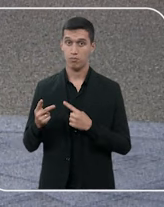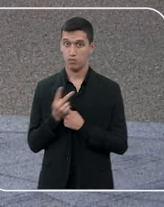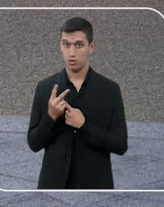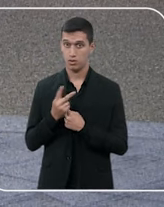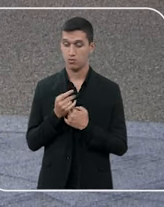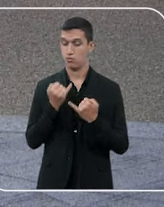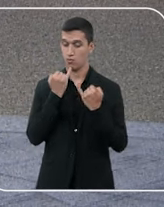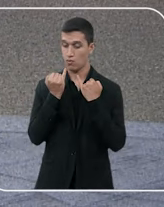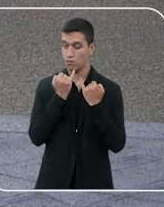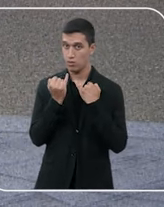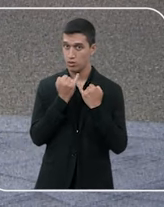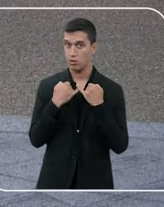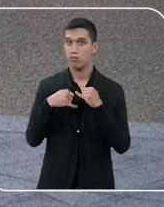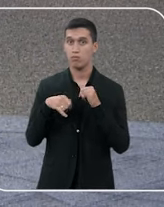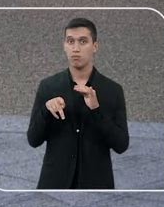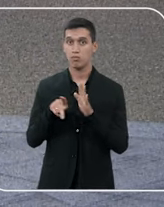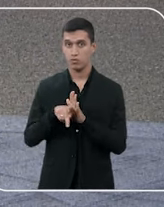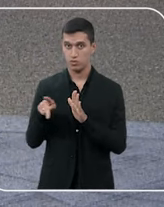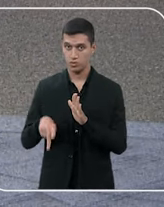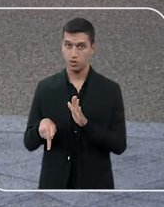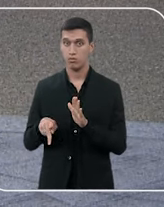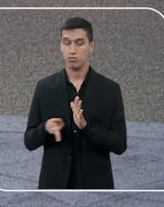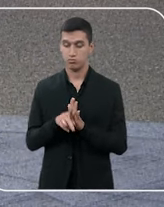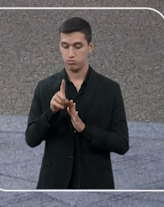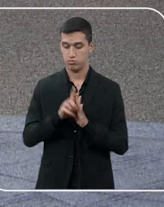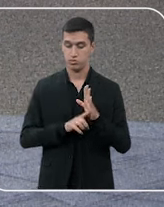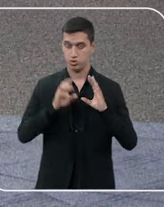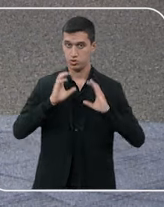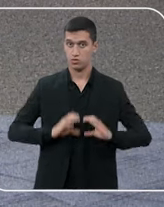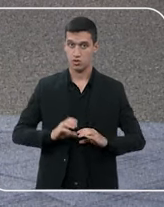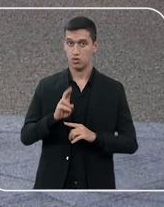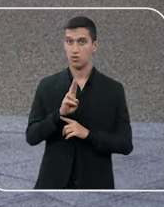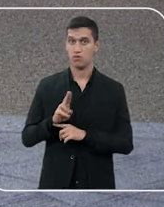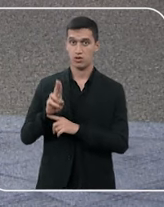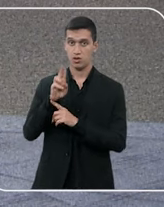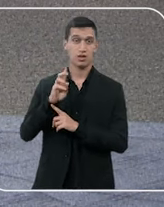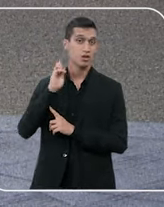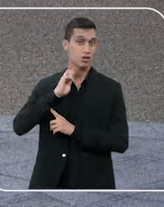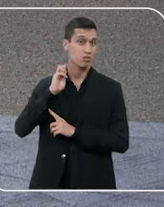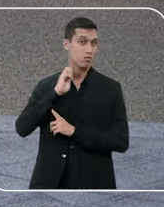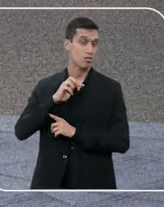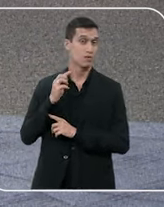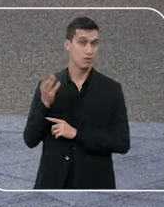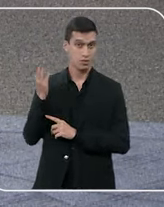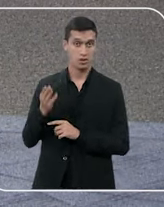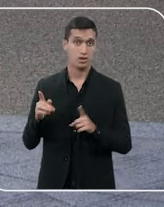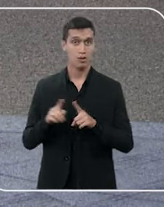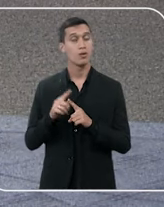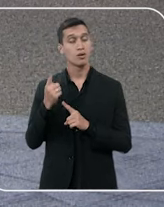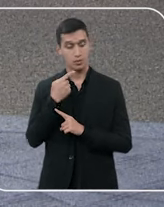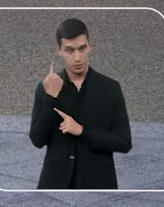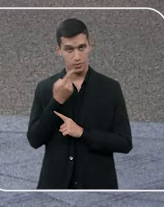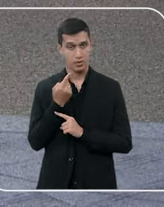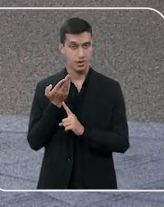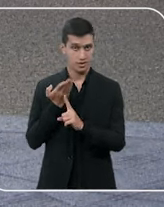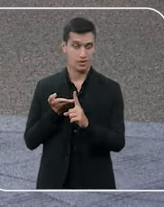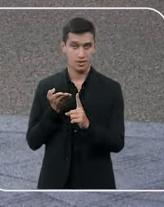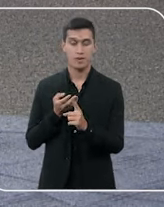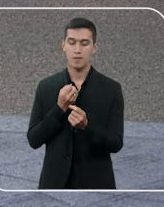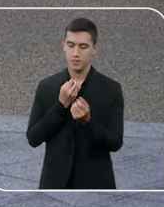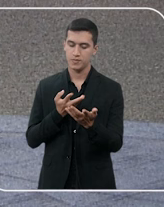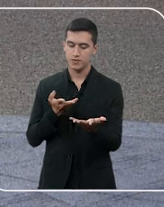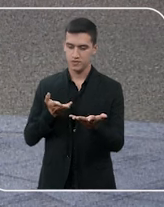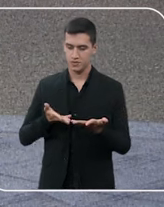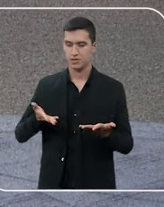professora de Direito Civil da Universidade do Estado de Minas Gerais, em Diamantina, e também advogada. Muito